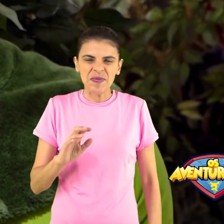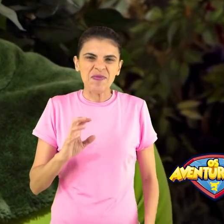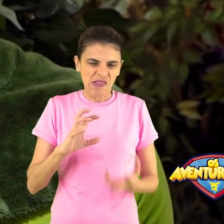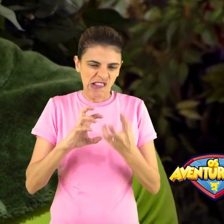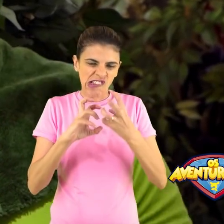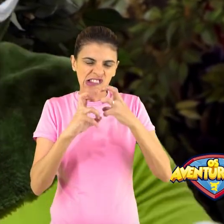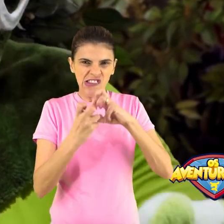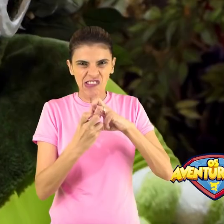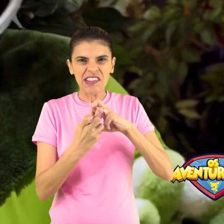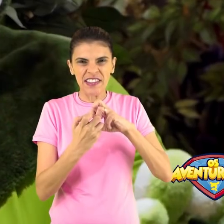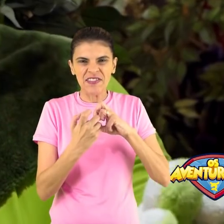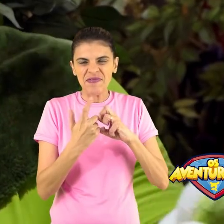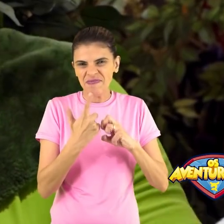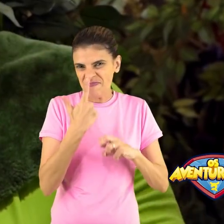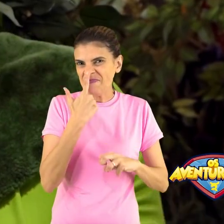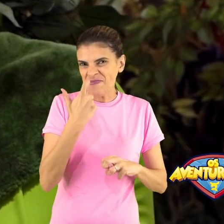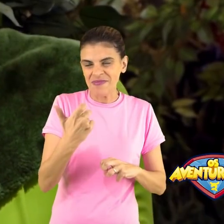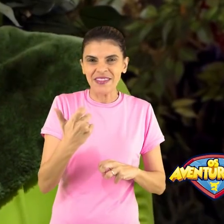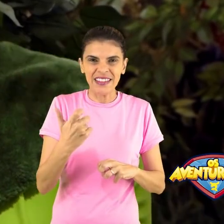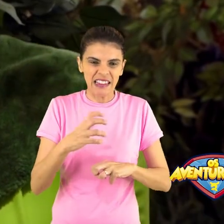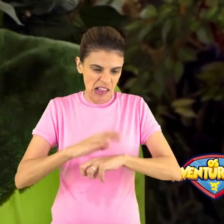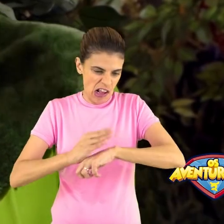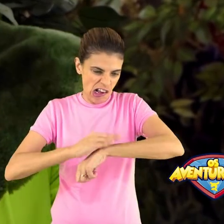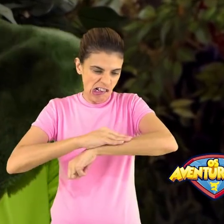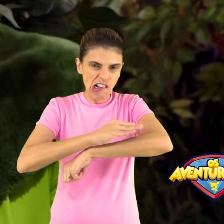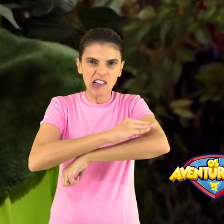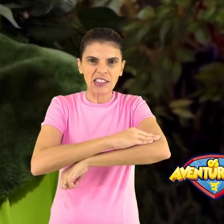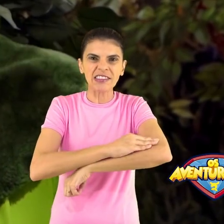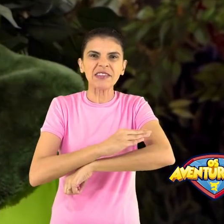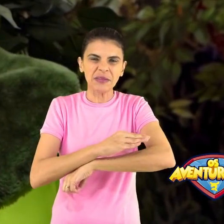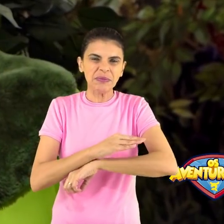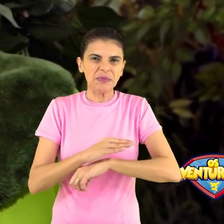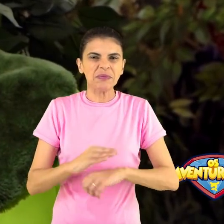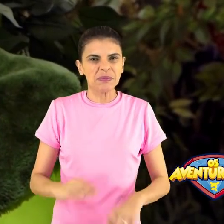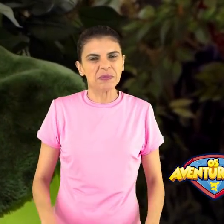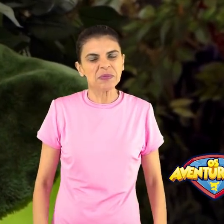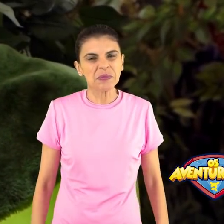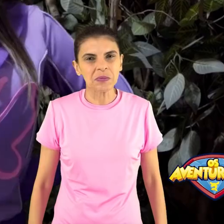e podre, cheia de escamas.